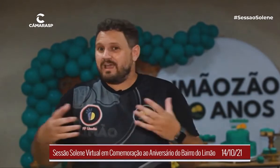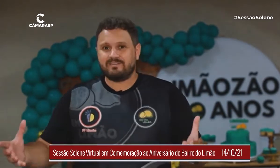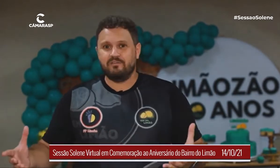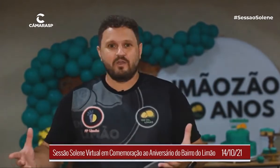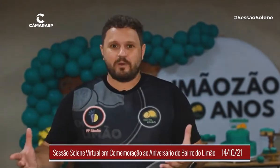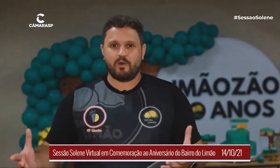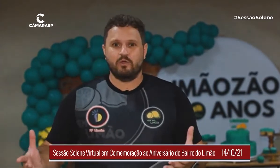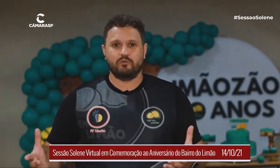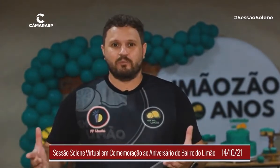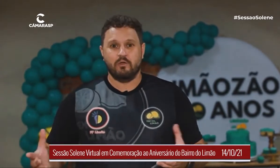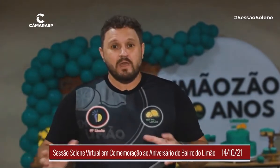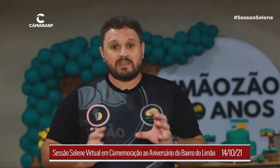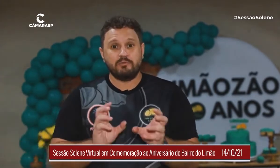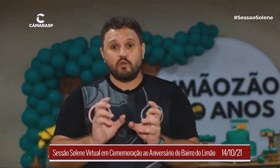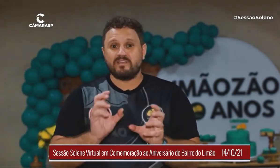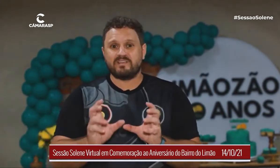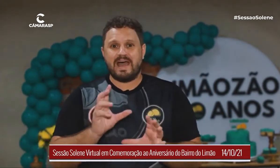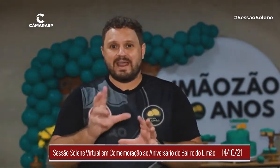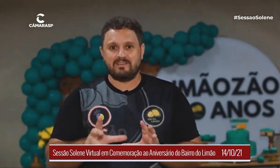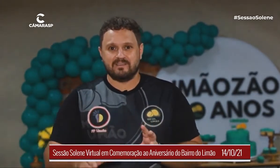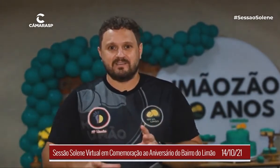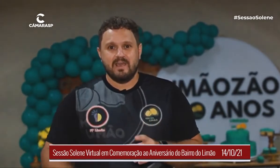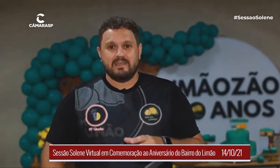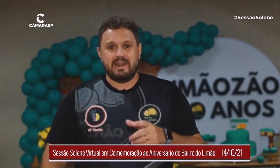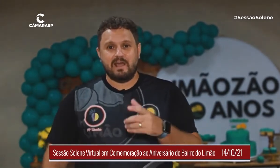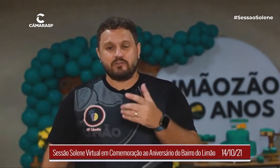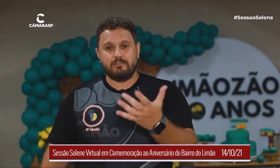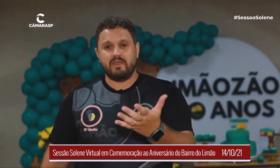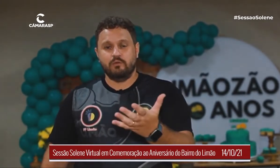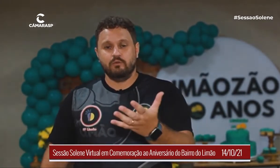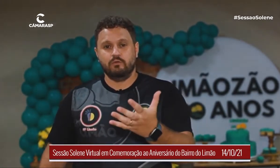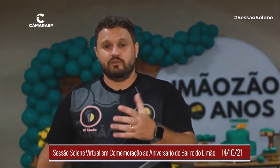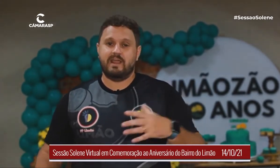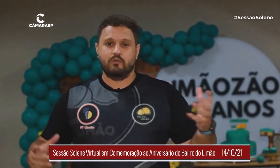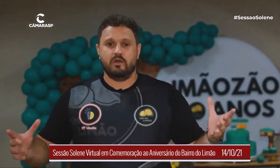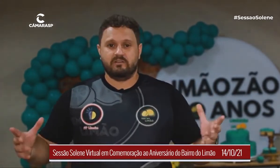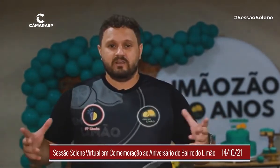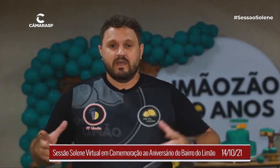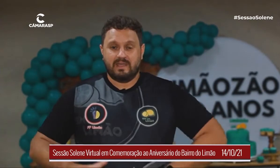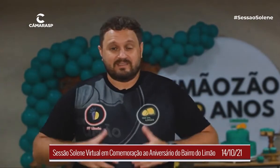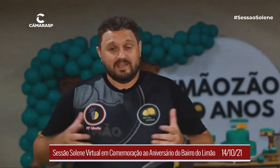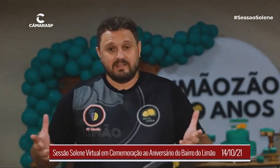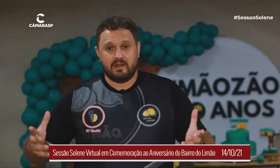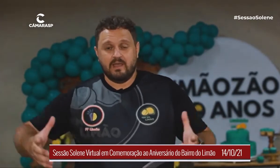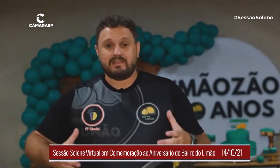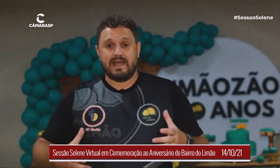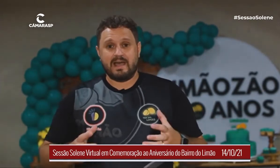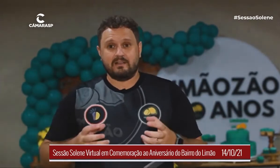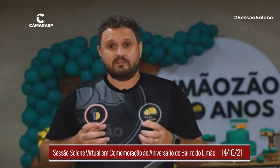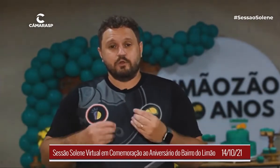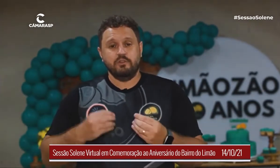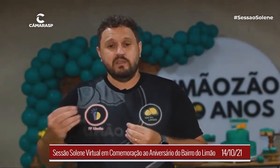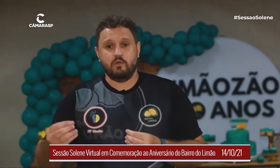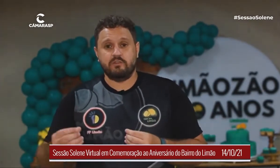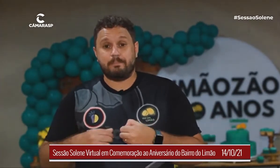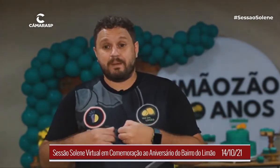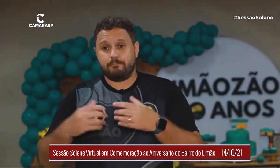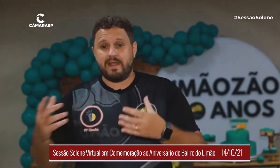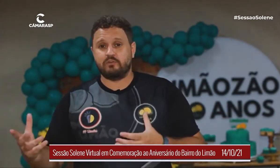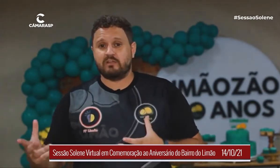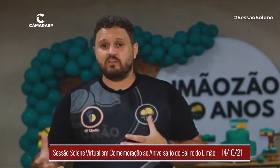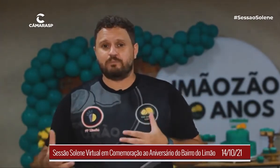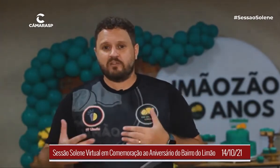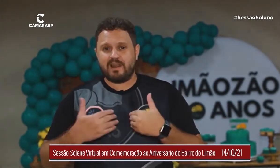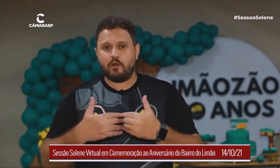muito mais coisas legais que venham para o nosso bairro. Temos algumas carências e é legal saber que os vereadores, que a Sandra, está disponível e